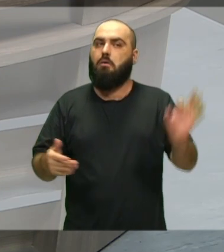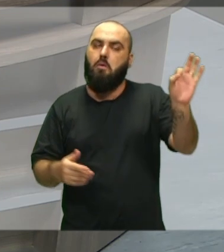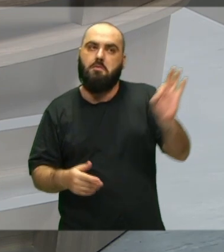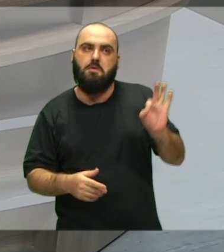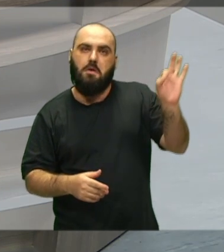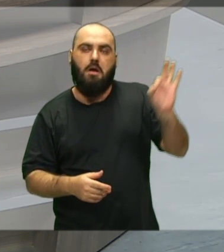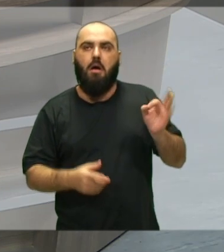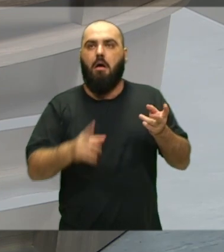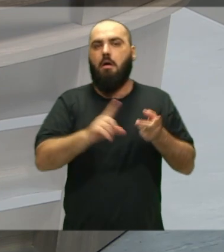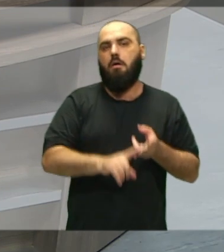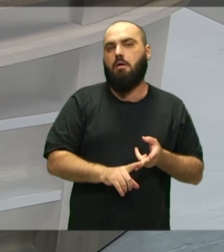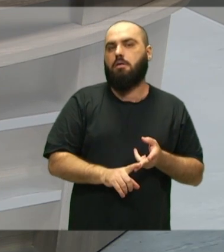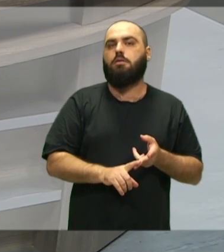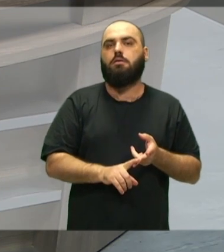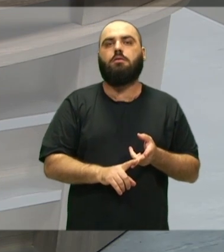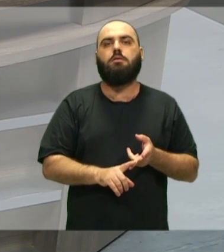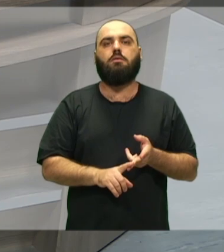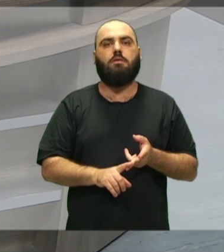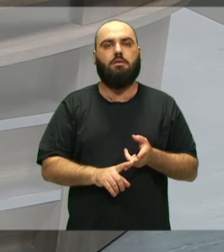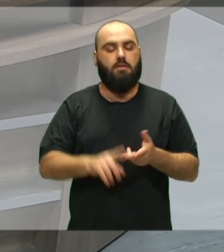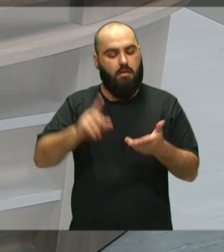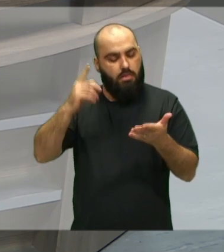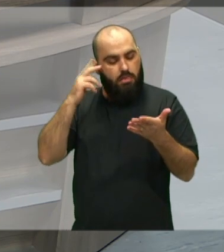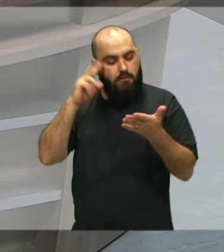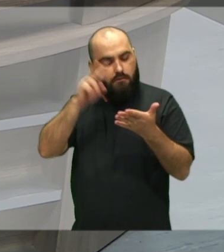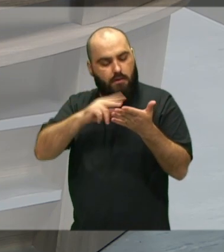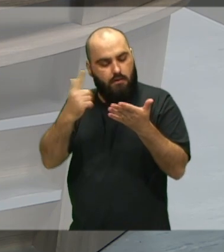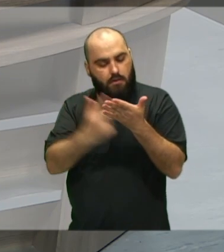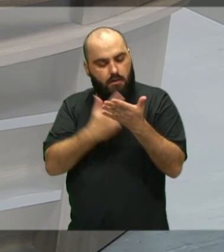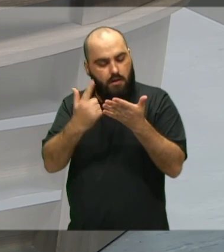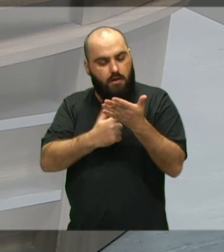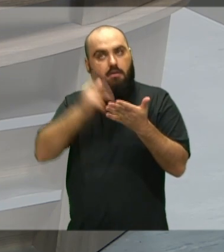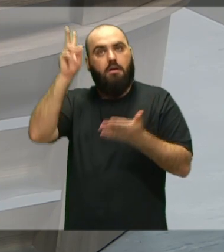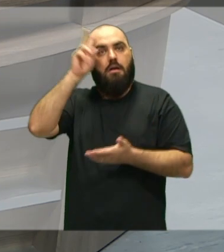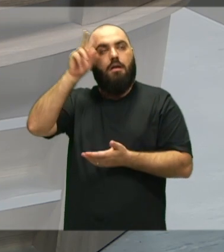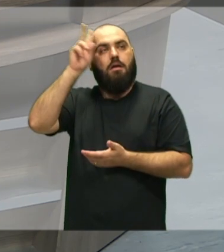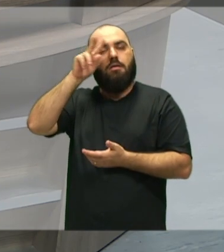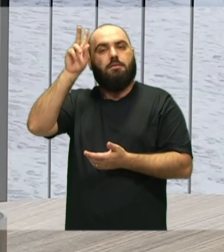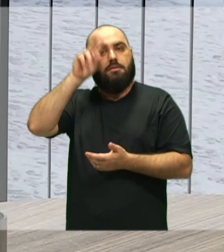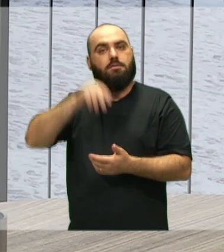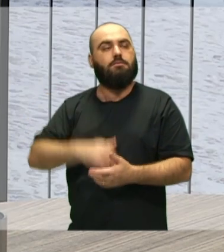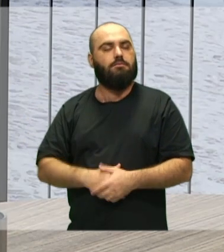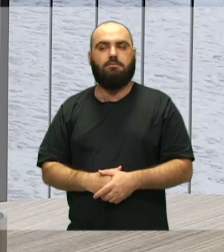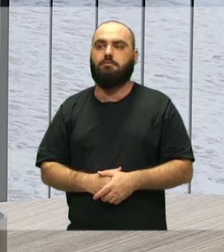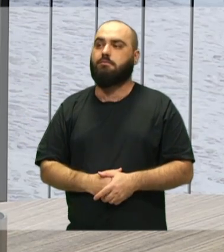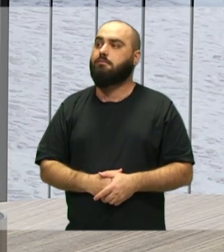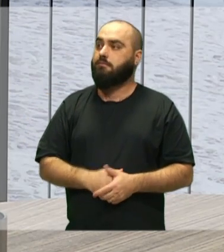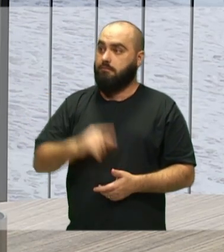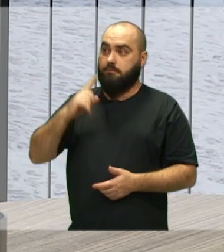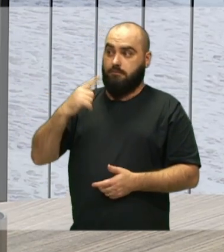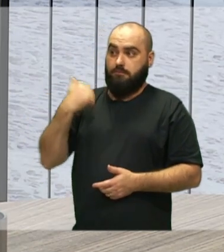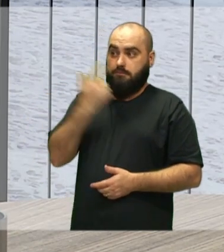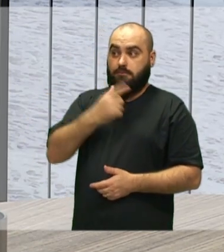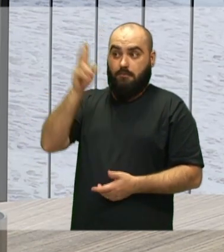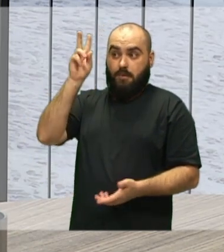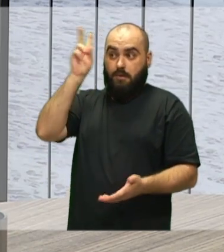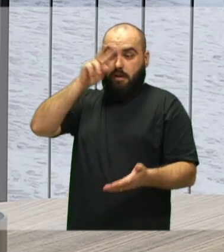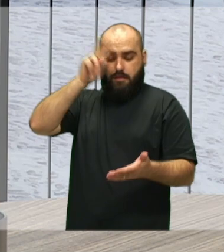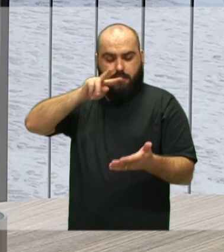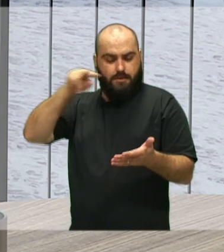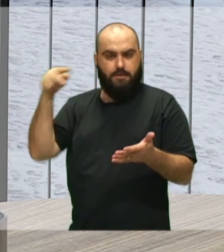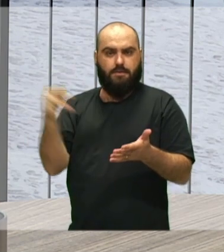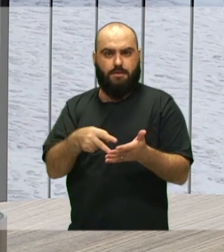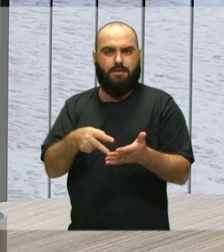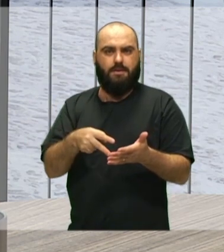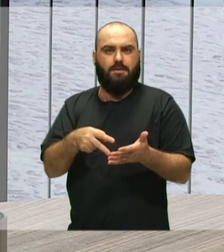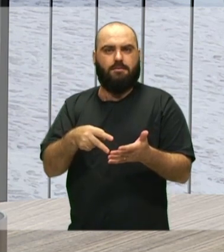tal, para relembrar aqueles conceitos, né? E quando a gente relembra esses conceitos e quando a gente se depara com o direito administrativo,